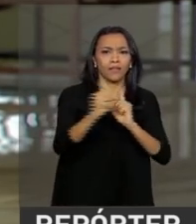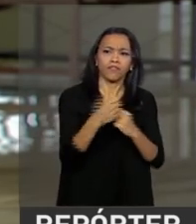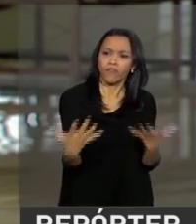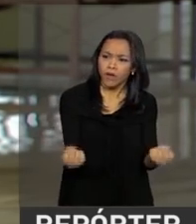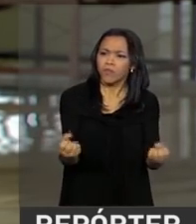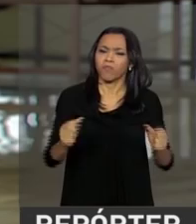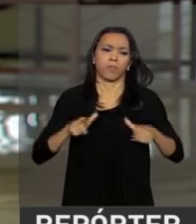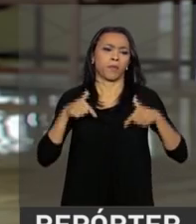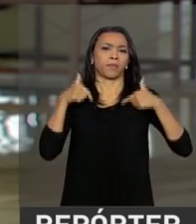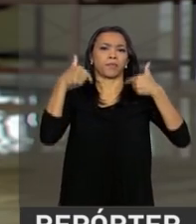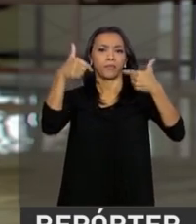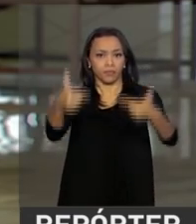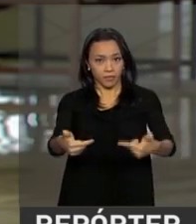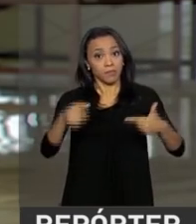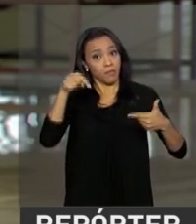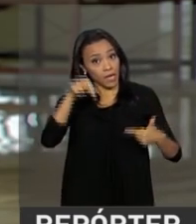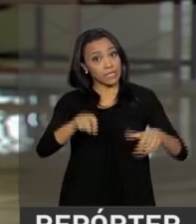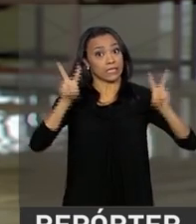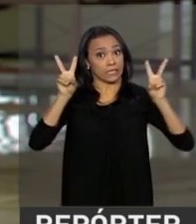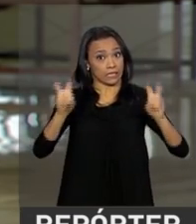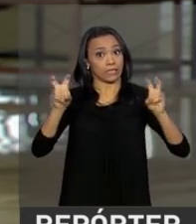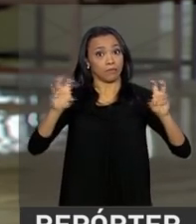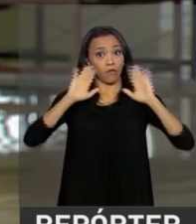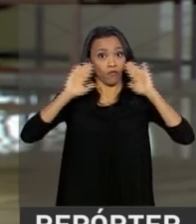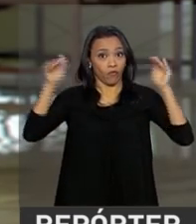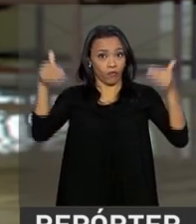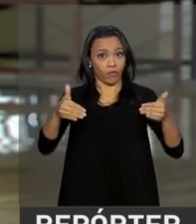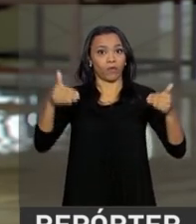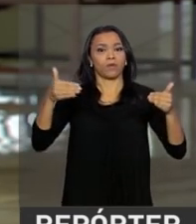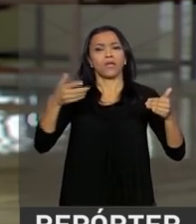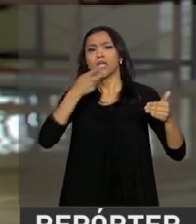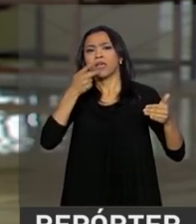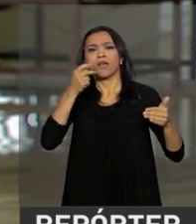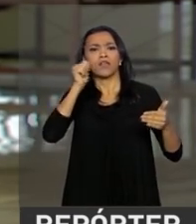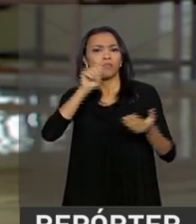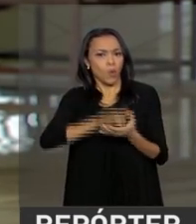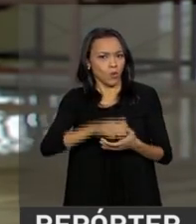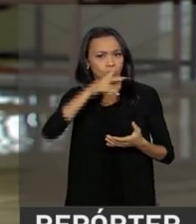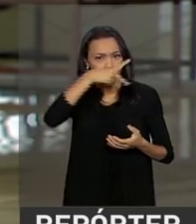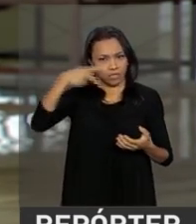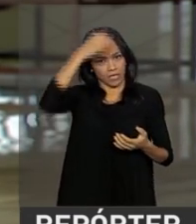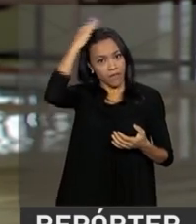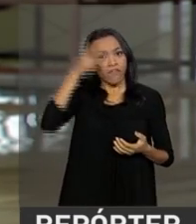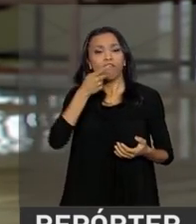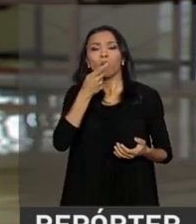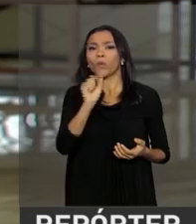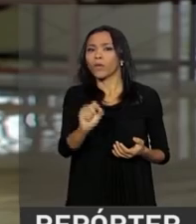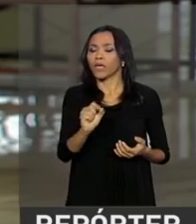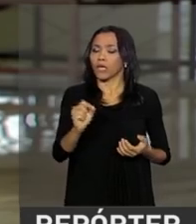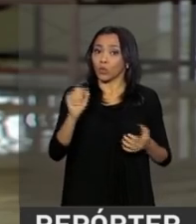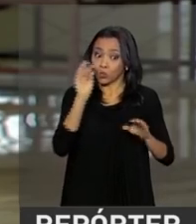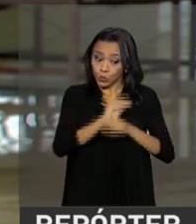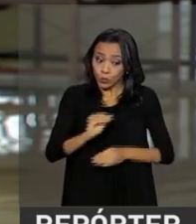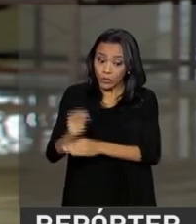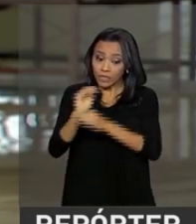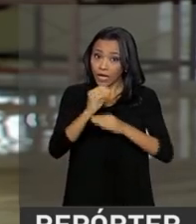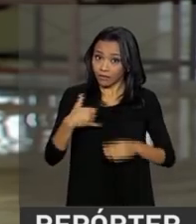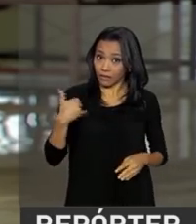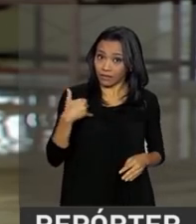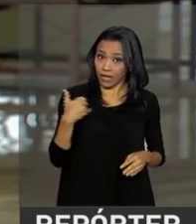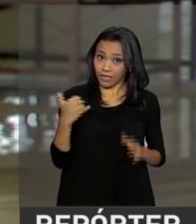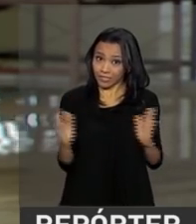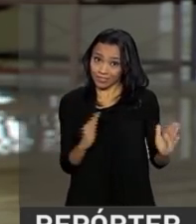ações voltadas para esse tema. E ela destacou que os cuidados com a primeira infância são